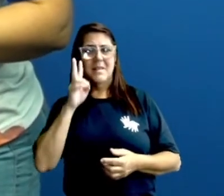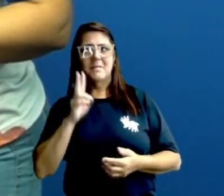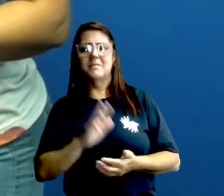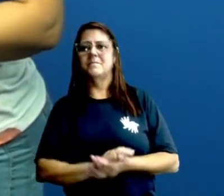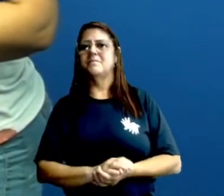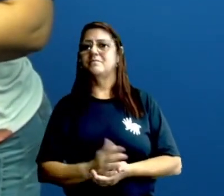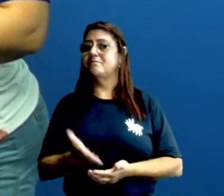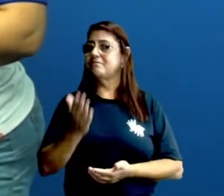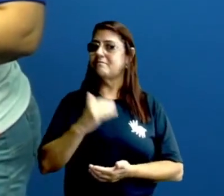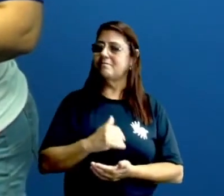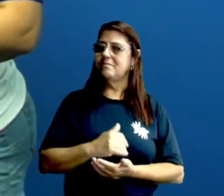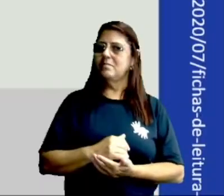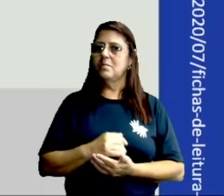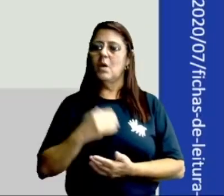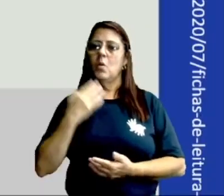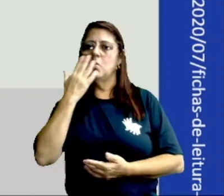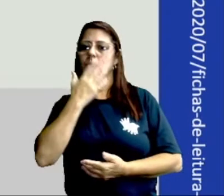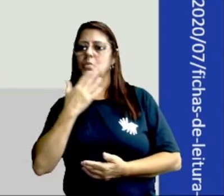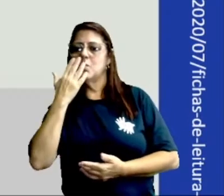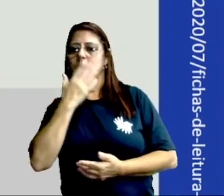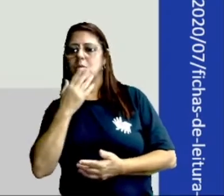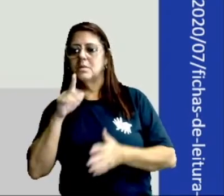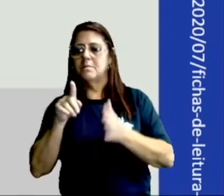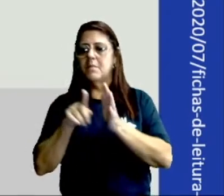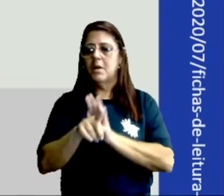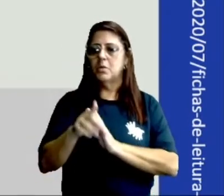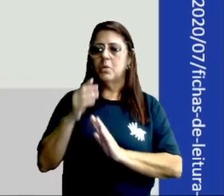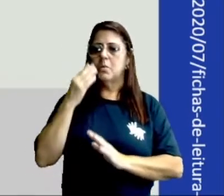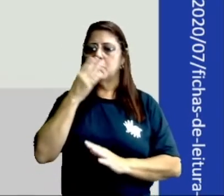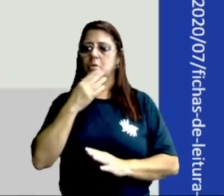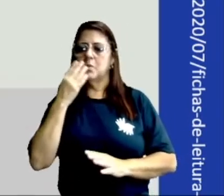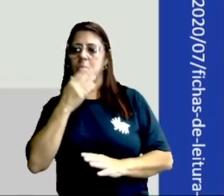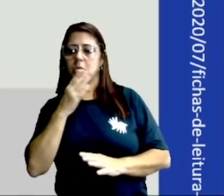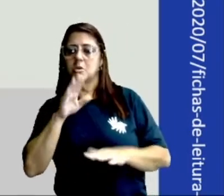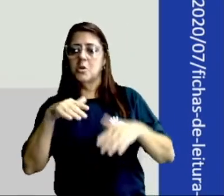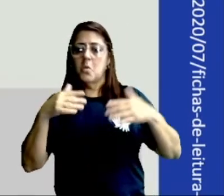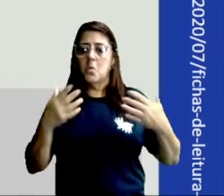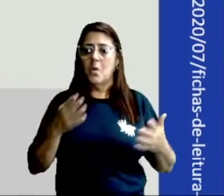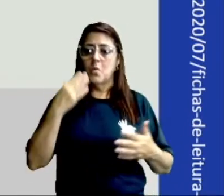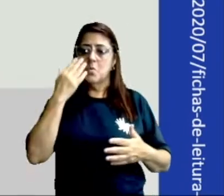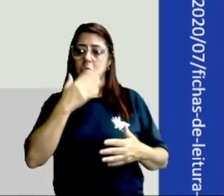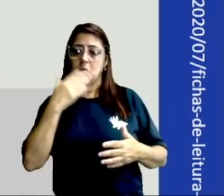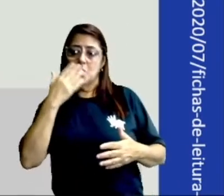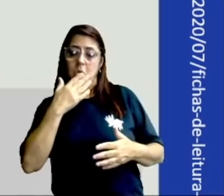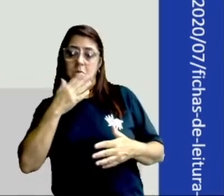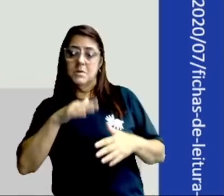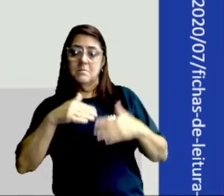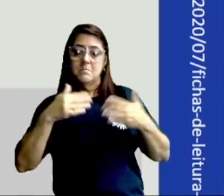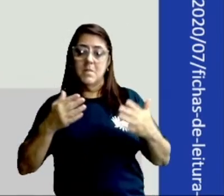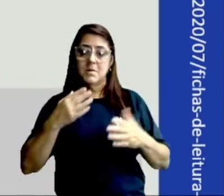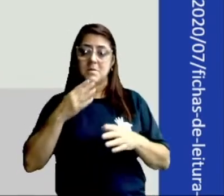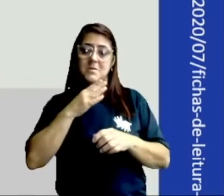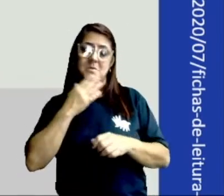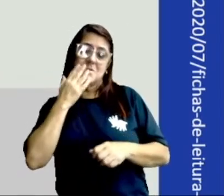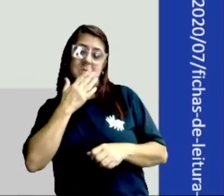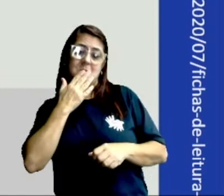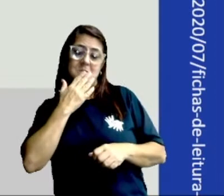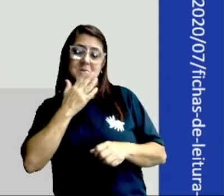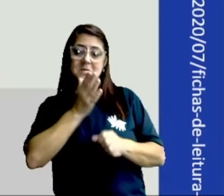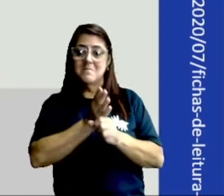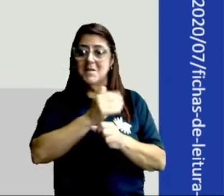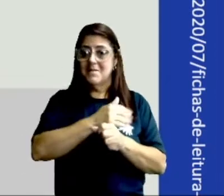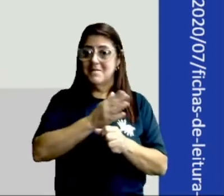ler comigo, ó. O doce perguntou para o doce, qual é o doce mais doce que o doce de batata doce? O